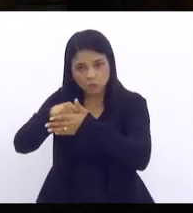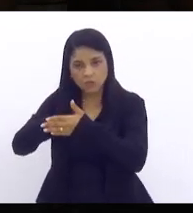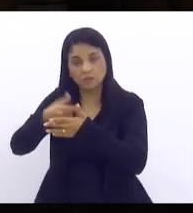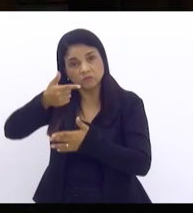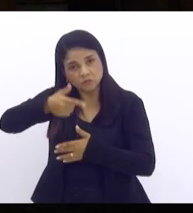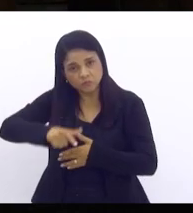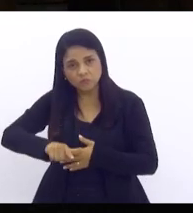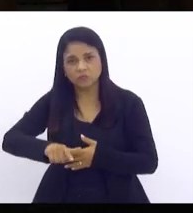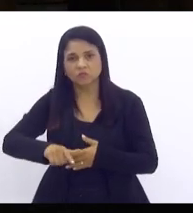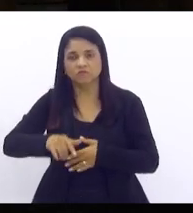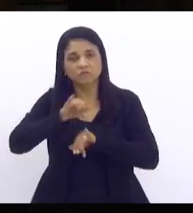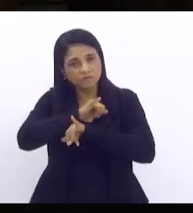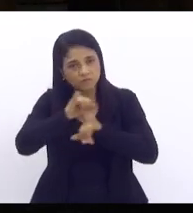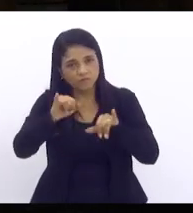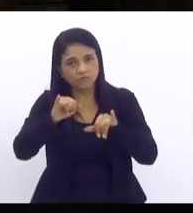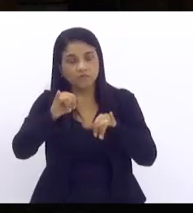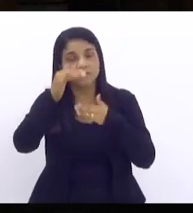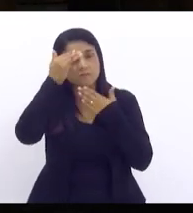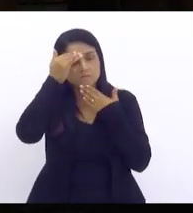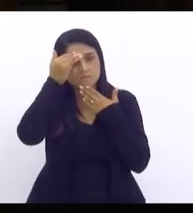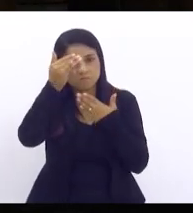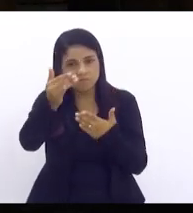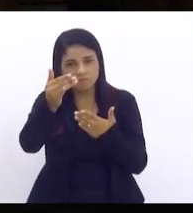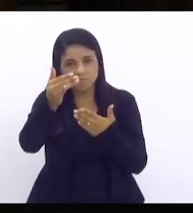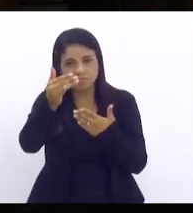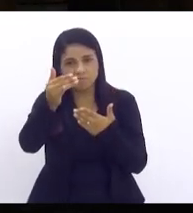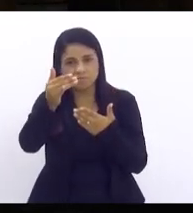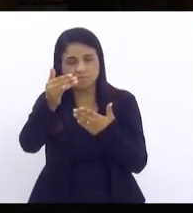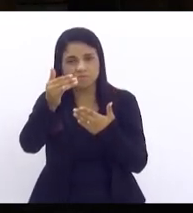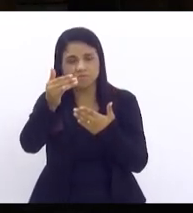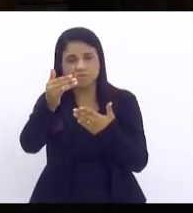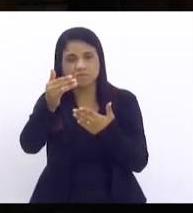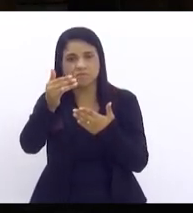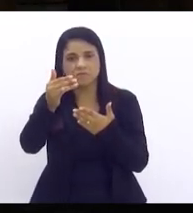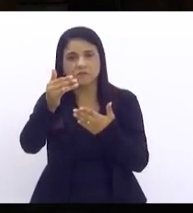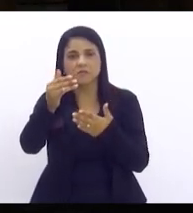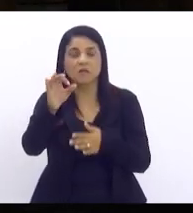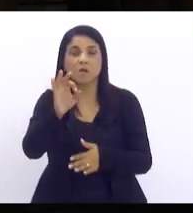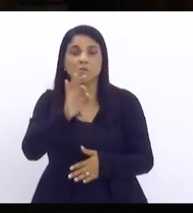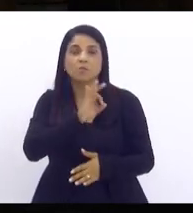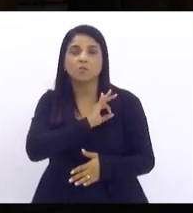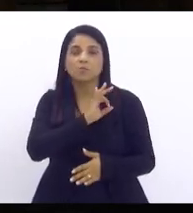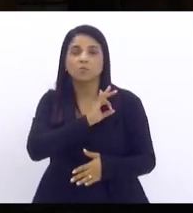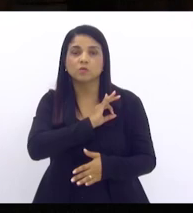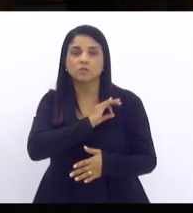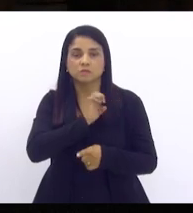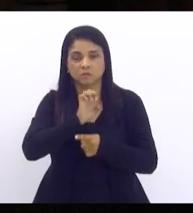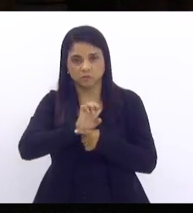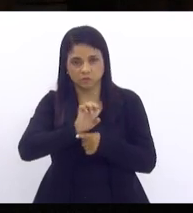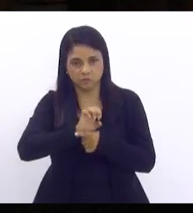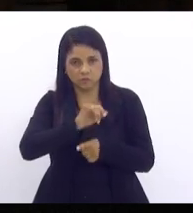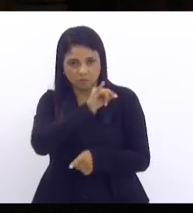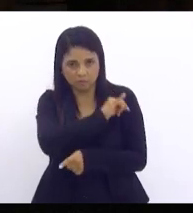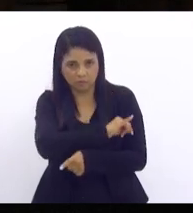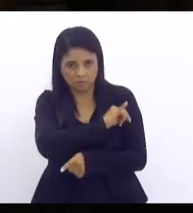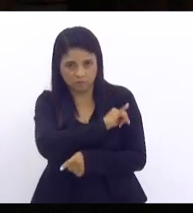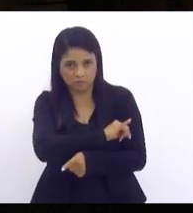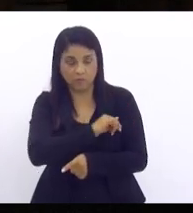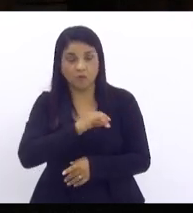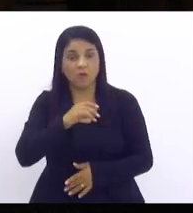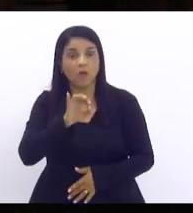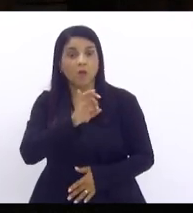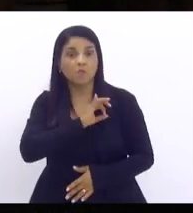vez, eu quero agradecer às forças policiais do nosso Estado. A